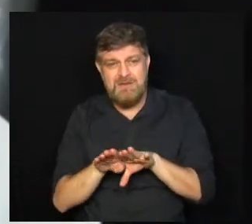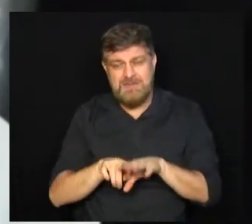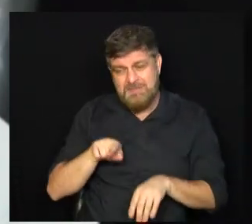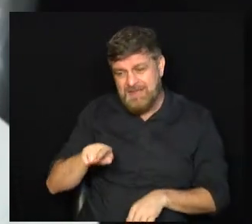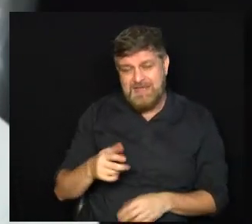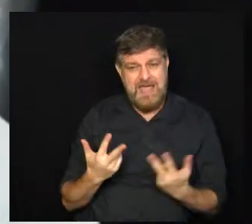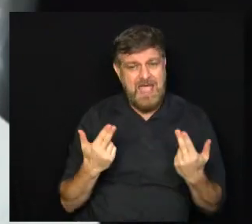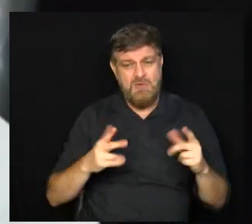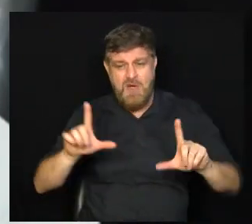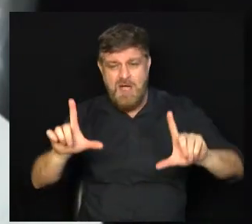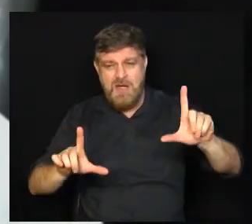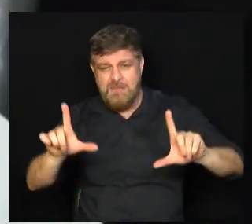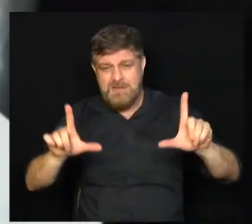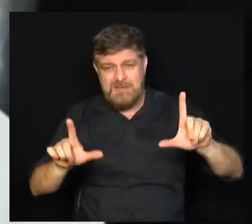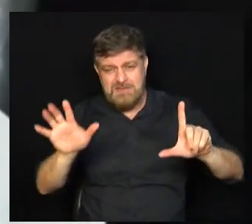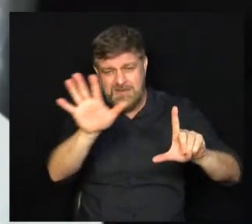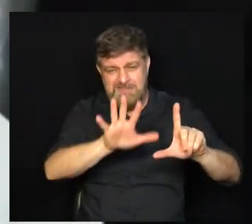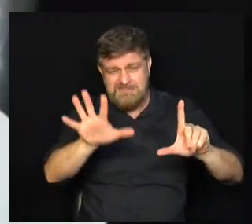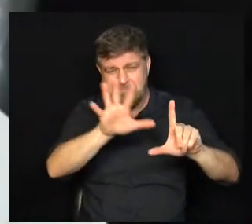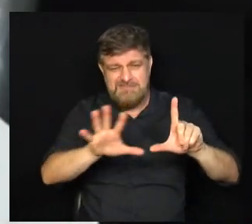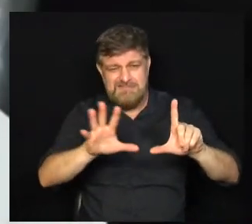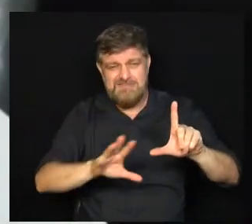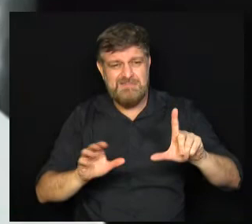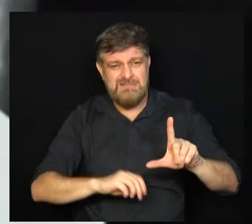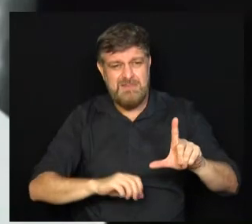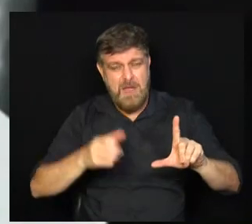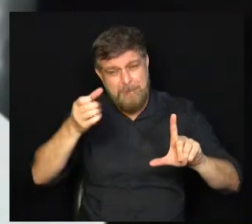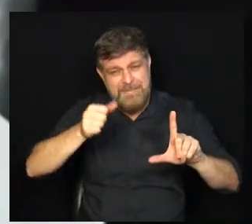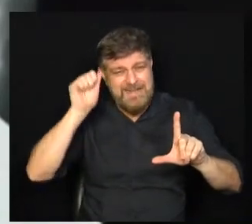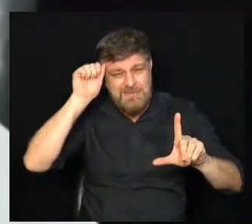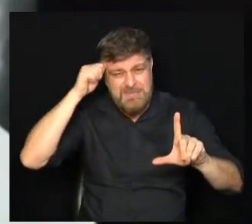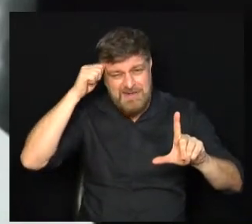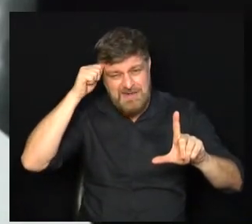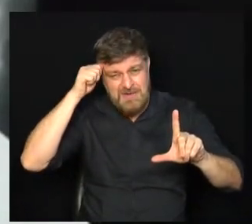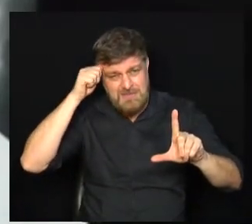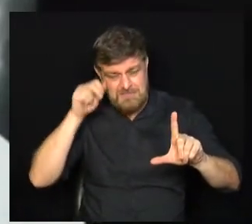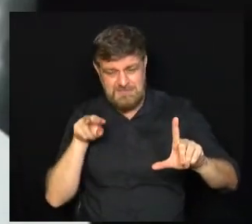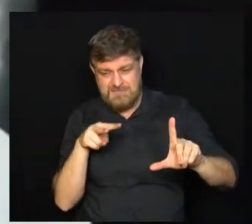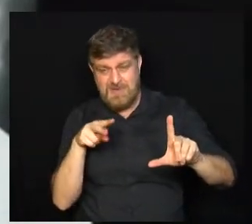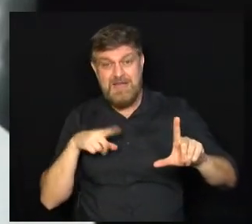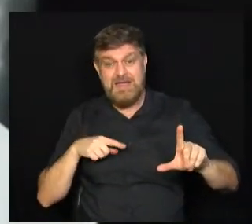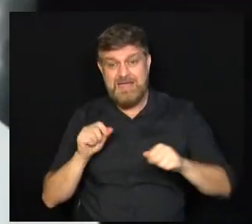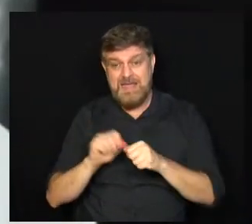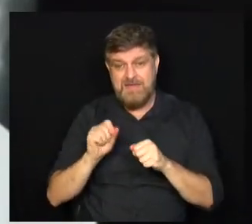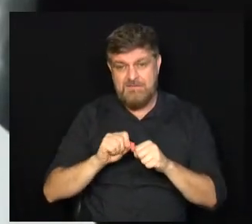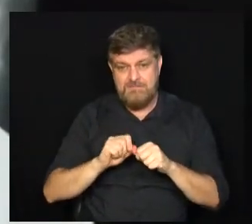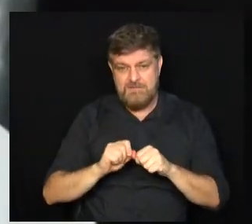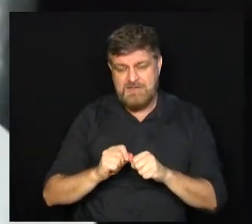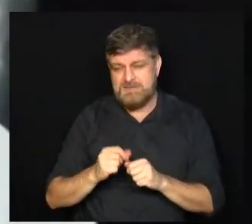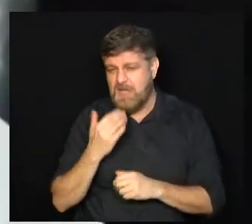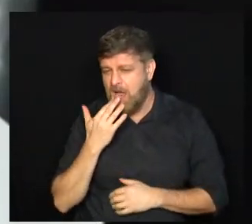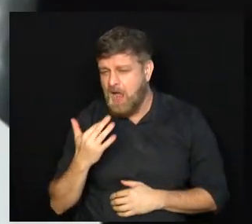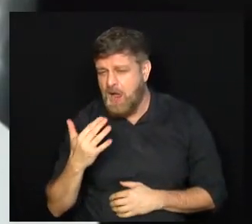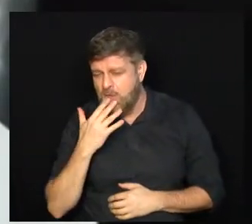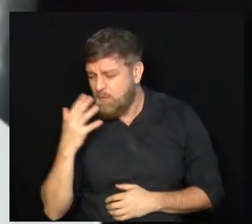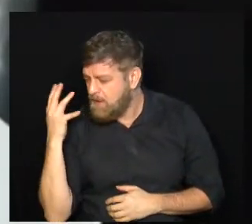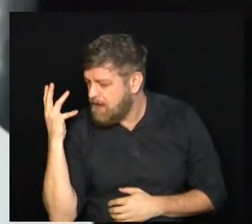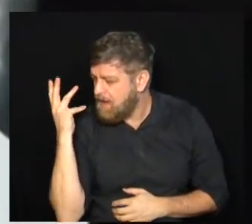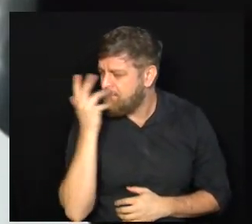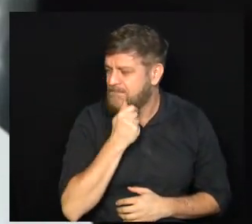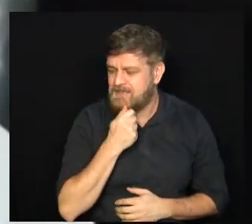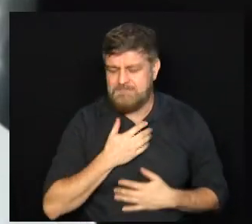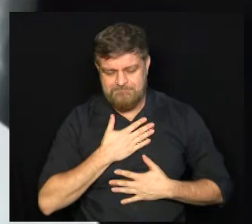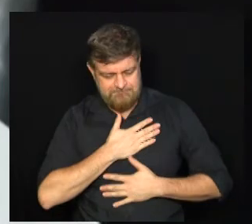uma televisão em preto e branco, ou um filme em preto e branco. Quem traz a cor, quem traz a beleza,